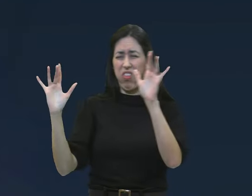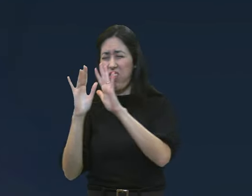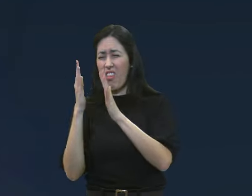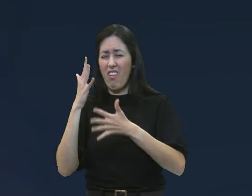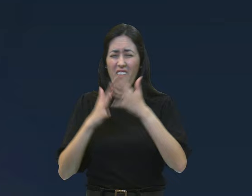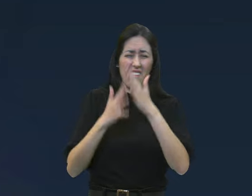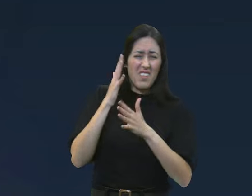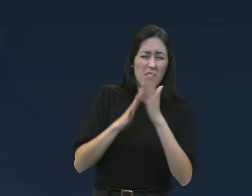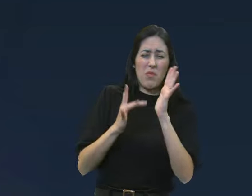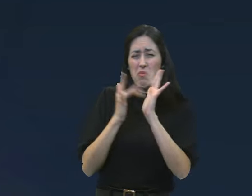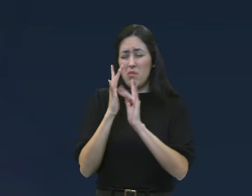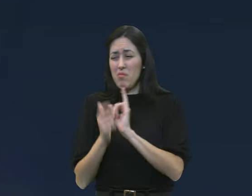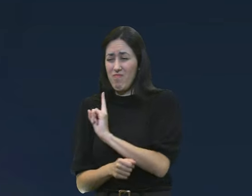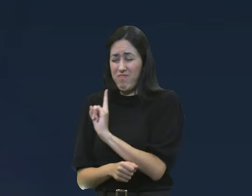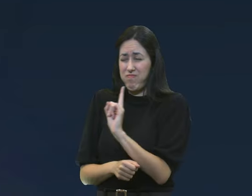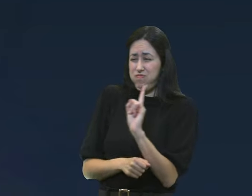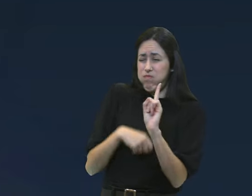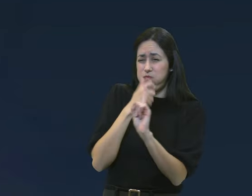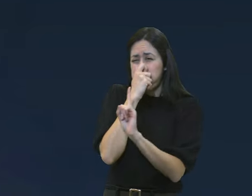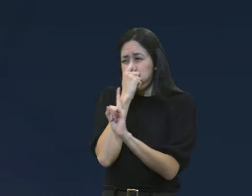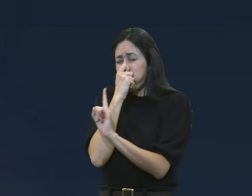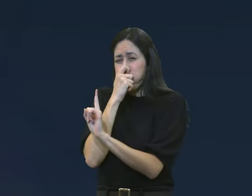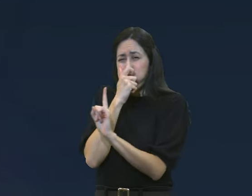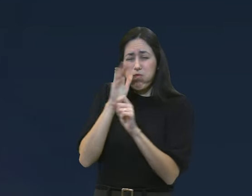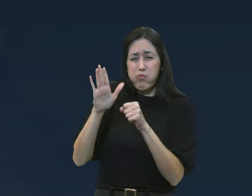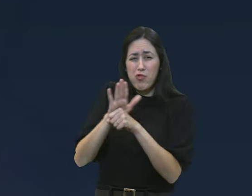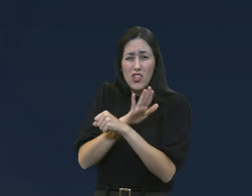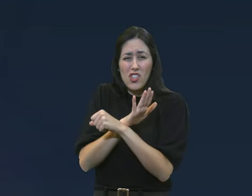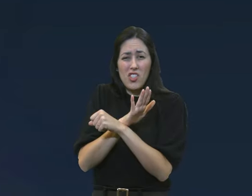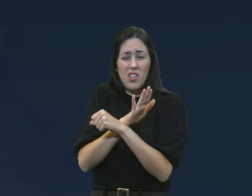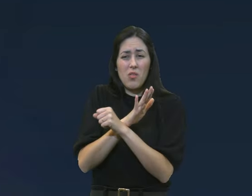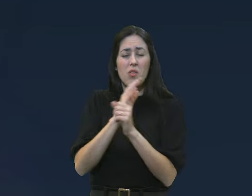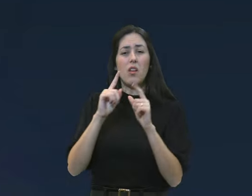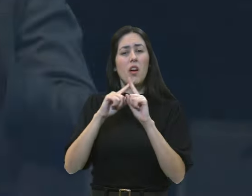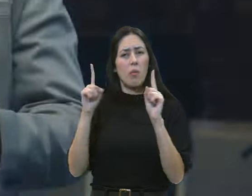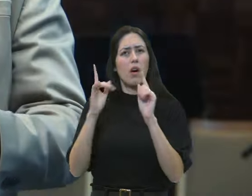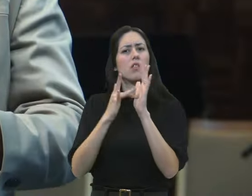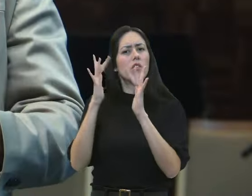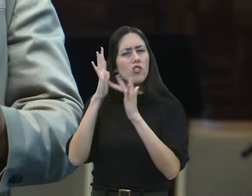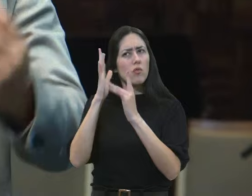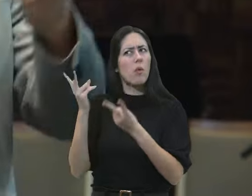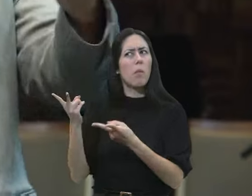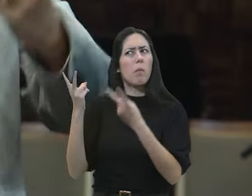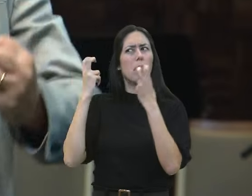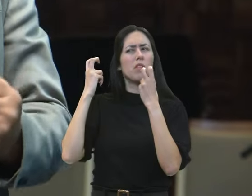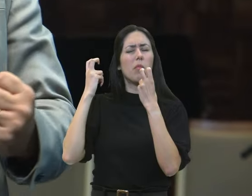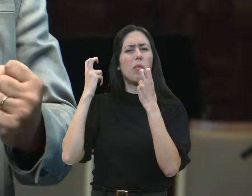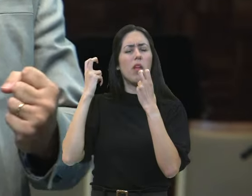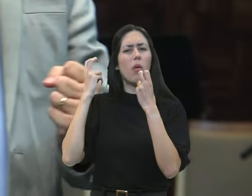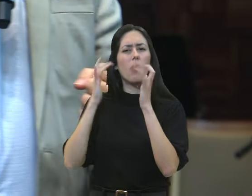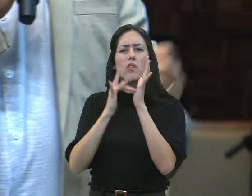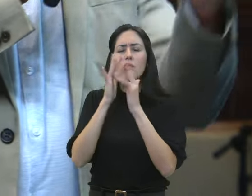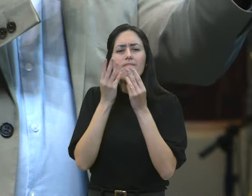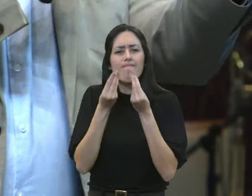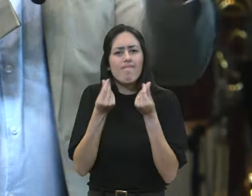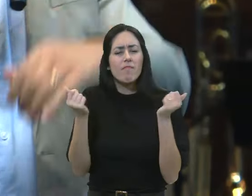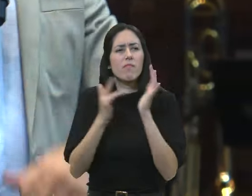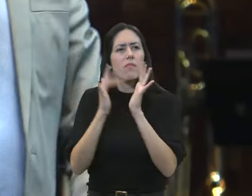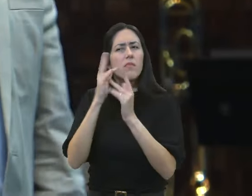se apertando Jesus, ele consegue saber e enxergar, com a sensibilidade que ele tem,